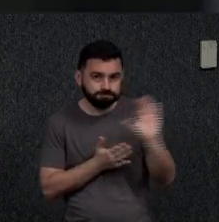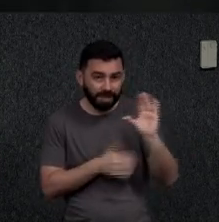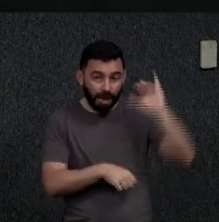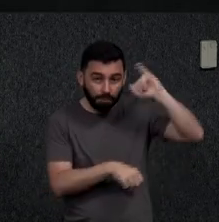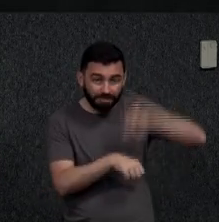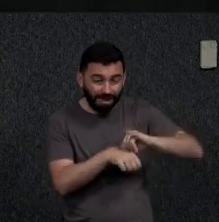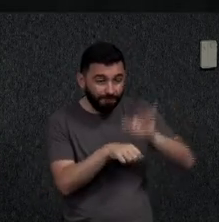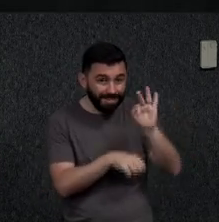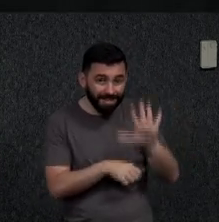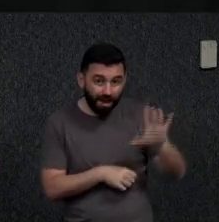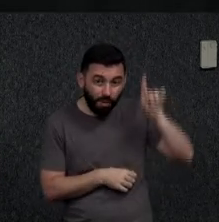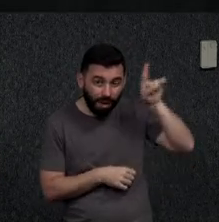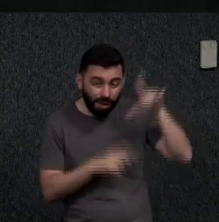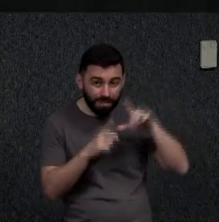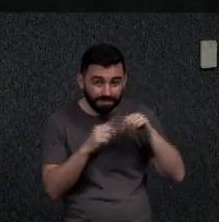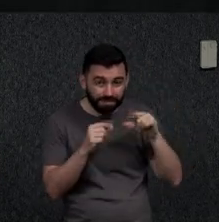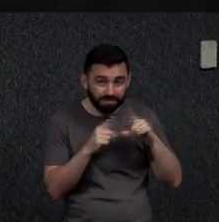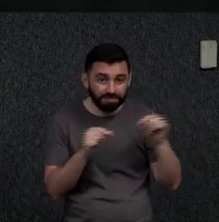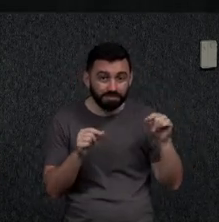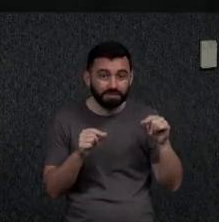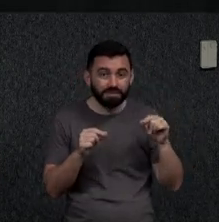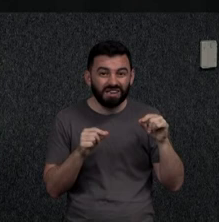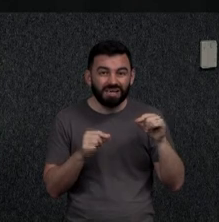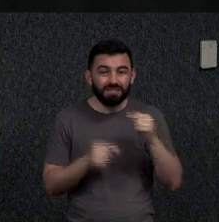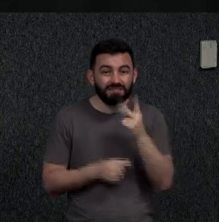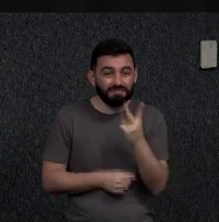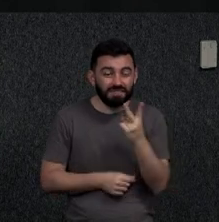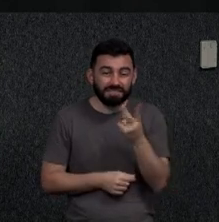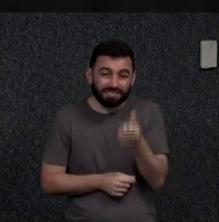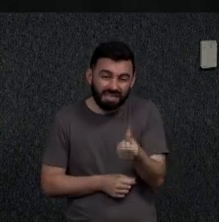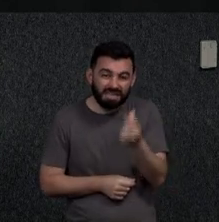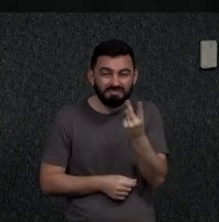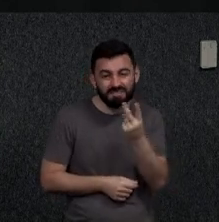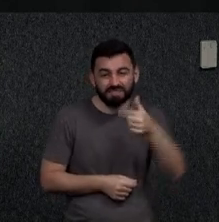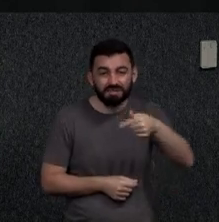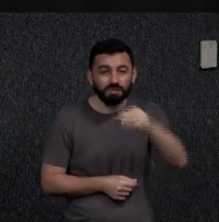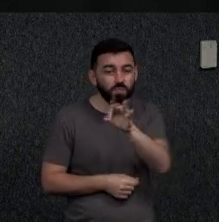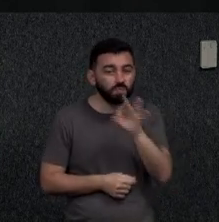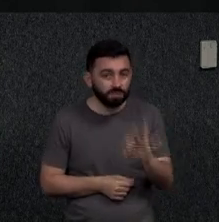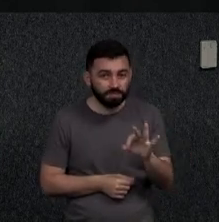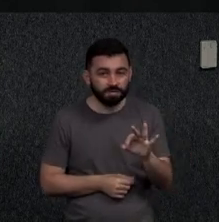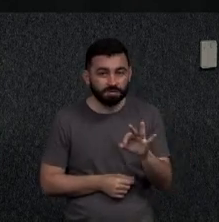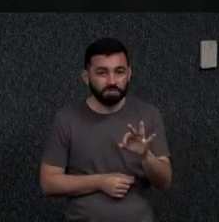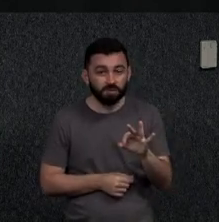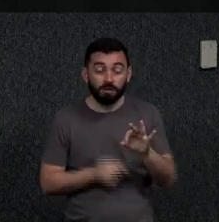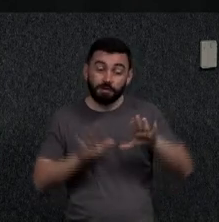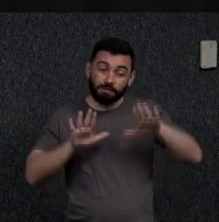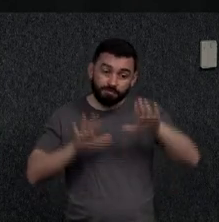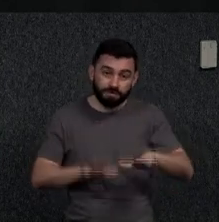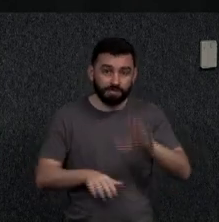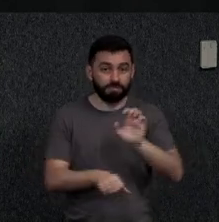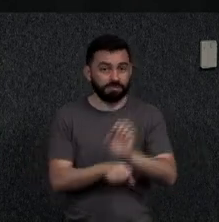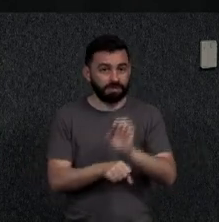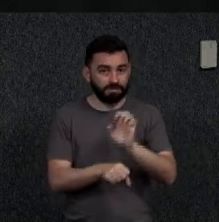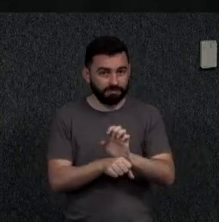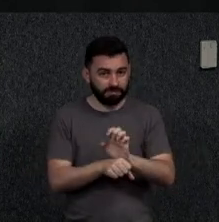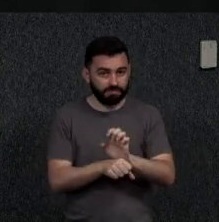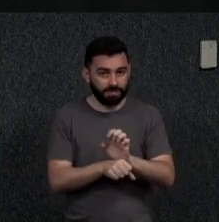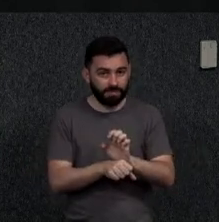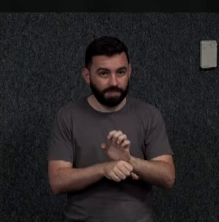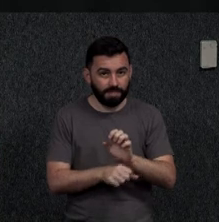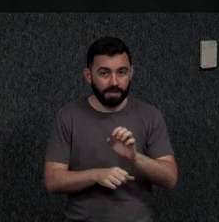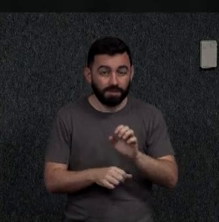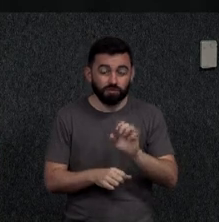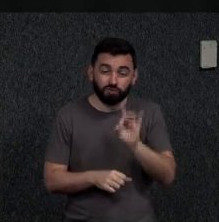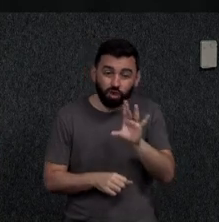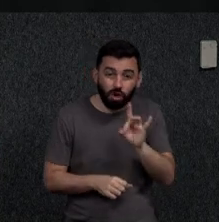apenas de 8 a 10%, dependendo muito da matriz econômica de cada cidade. Mas aquele